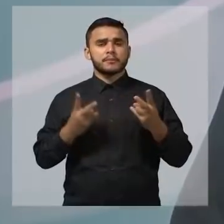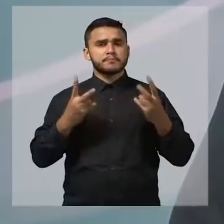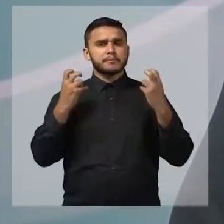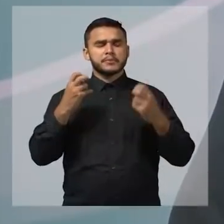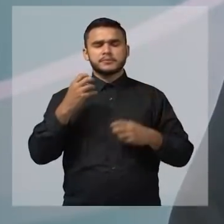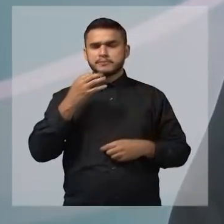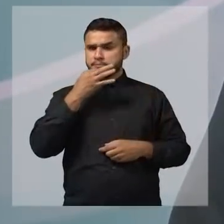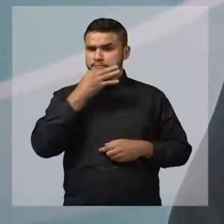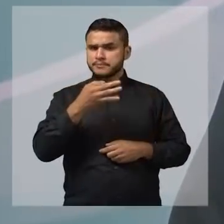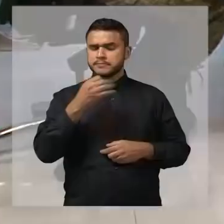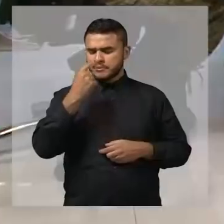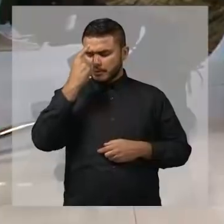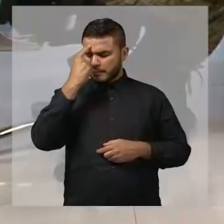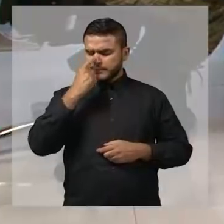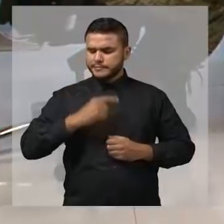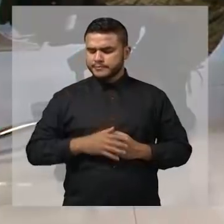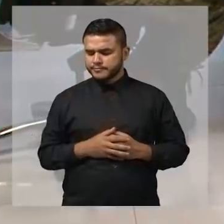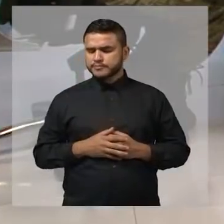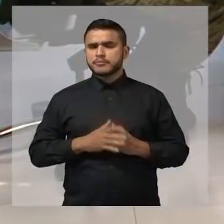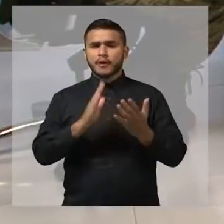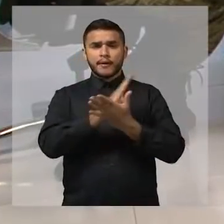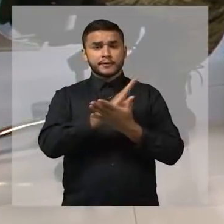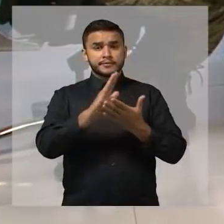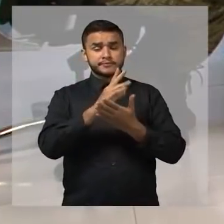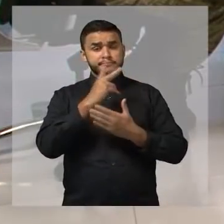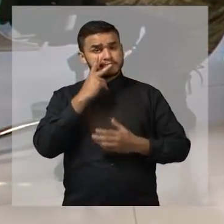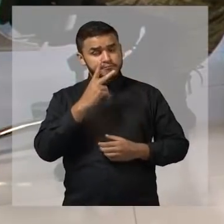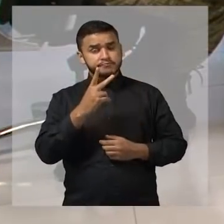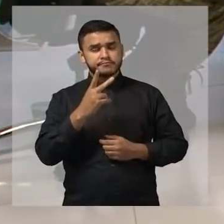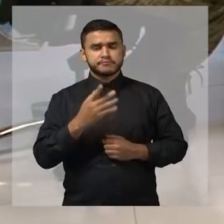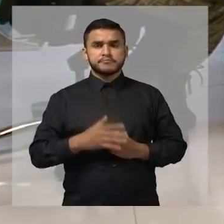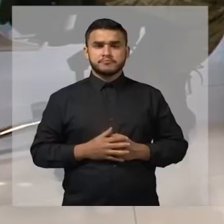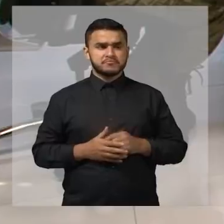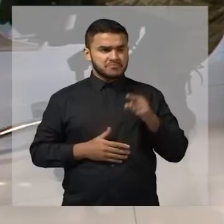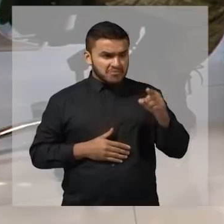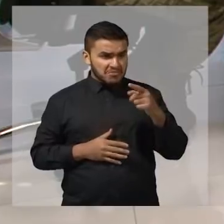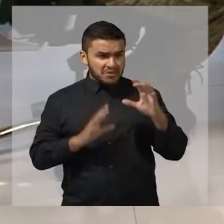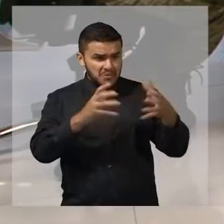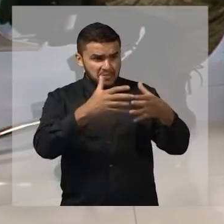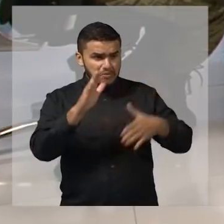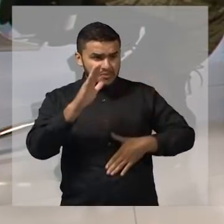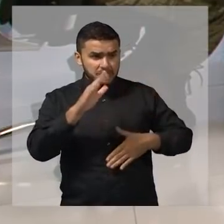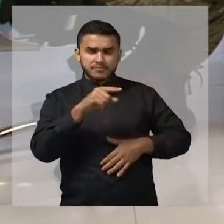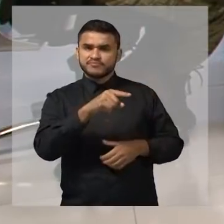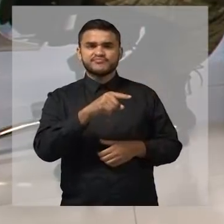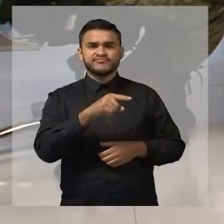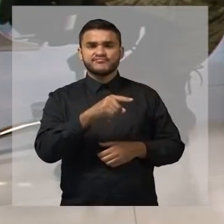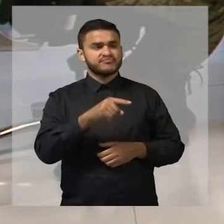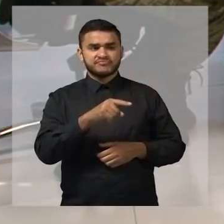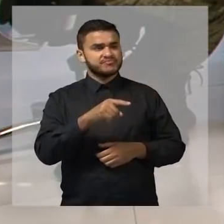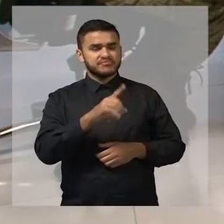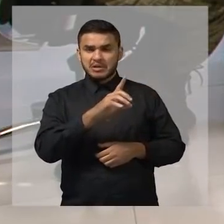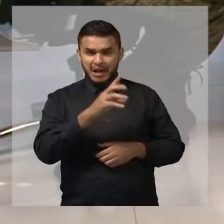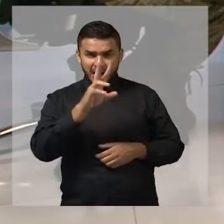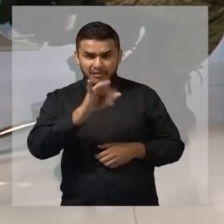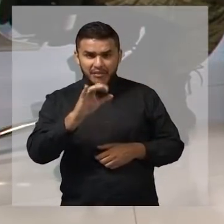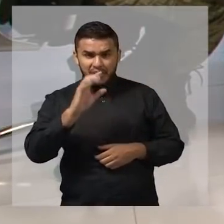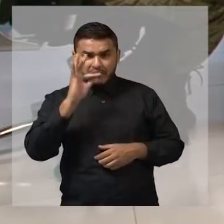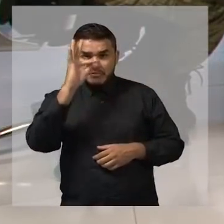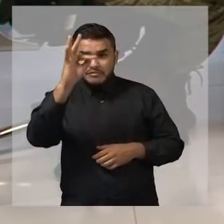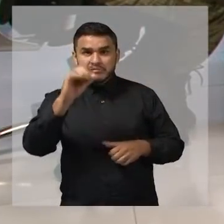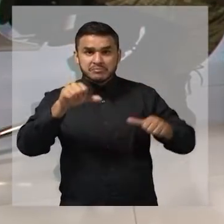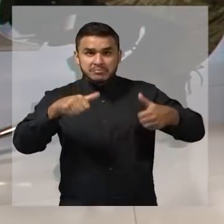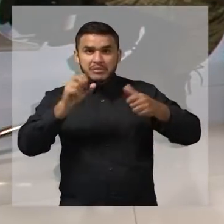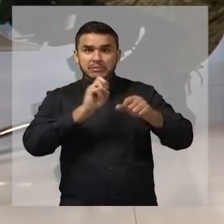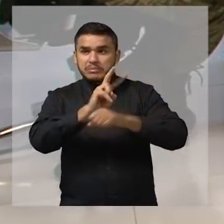seguinte: alguns dizem bandido bom é bandido morto, que é abominável essa concepção. Outros